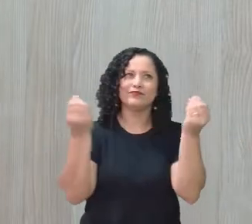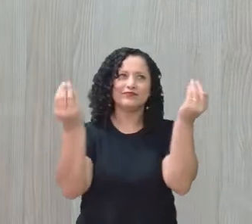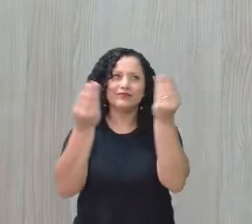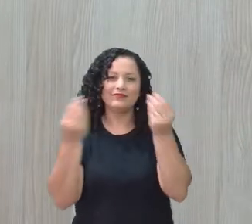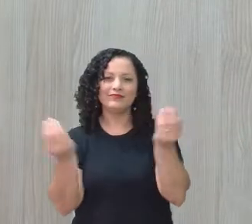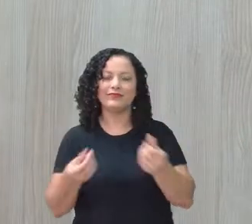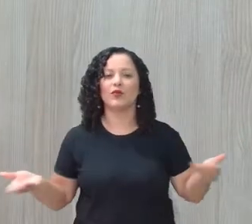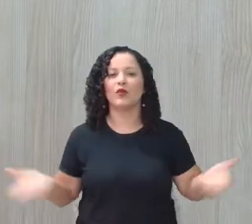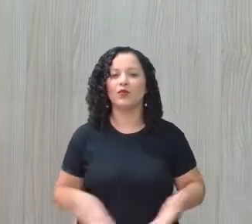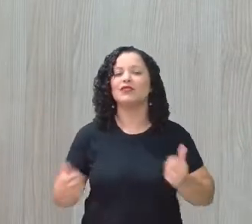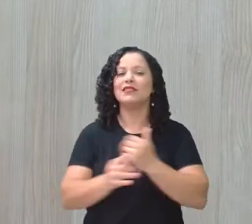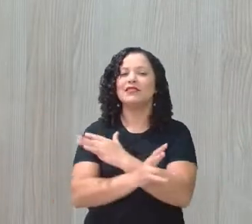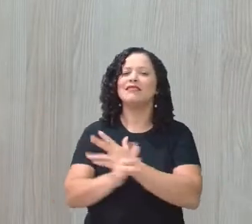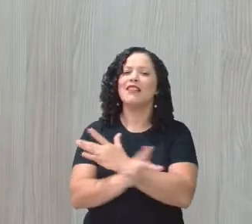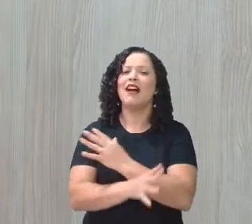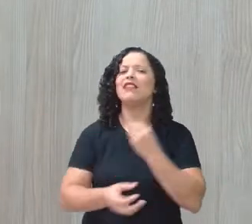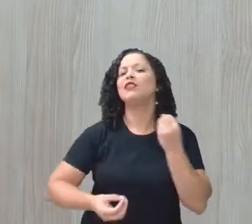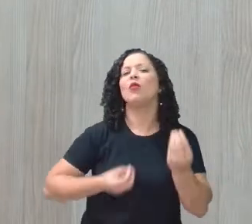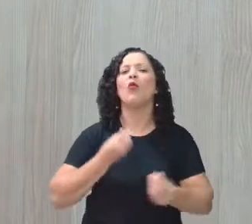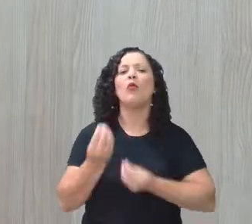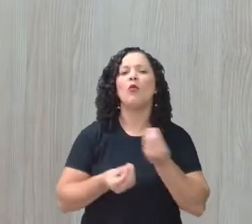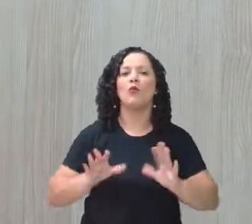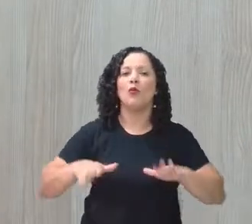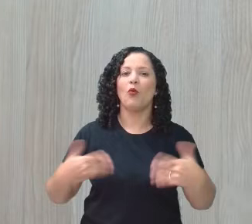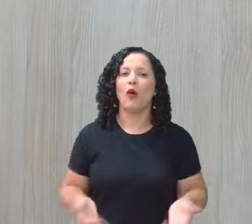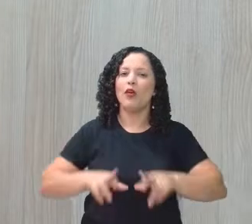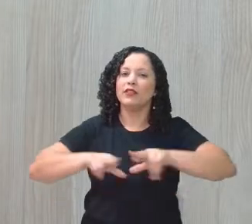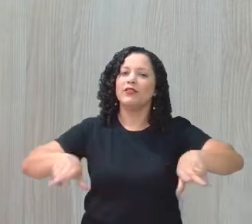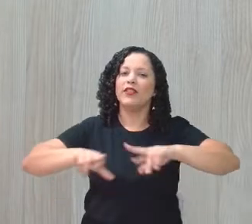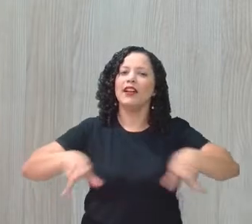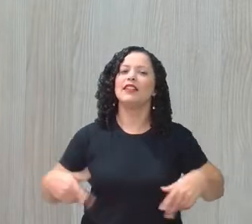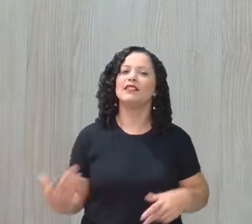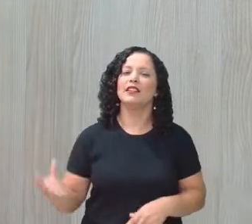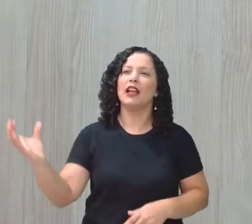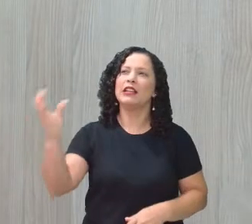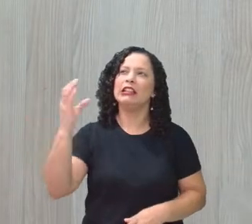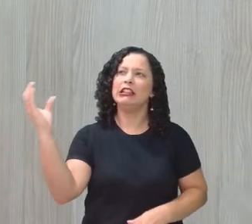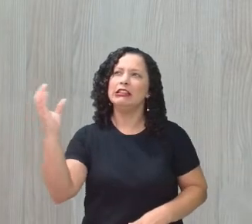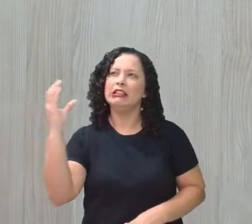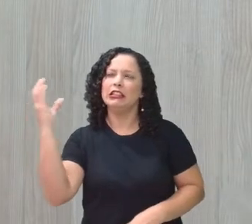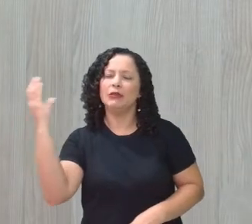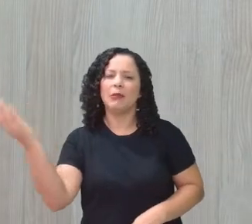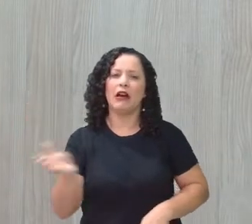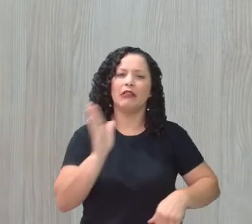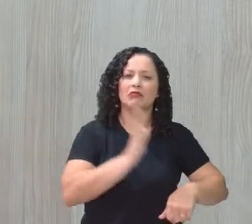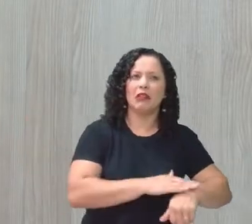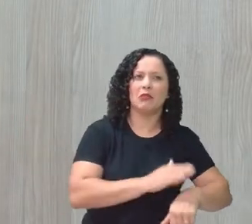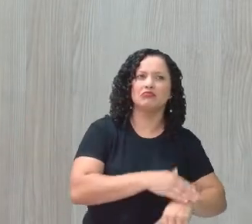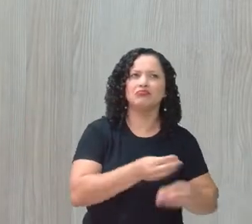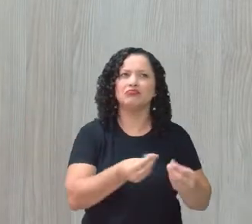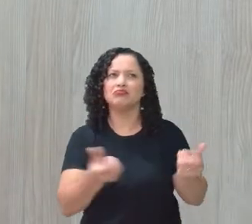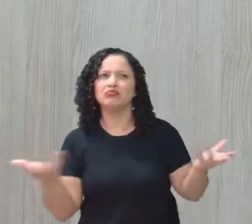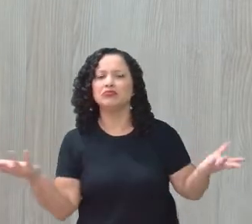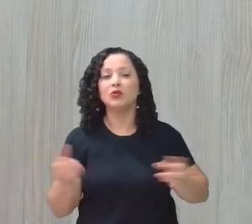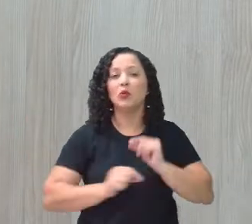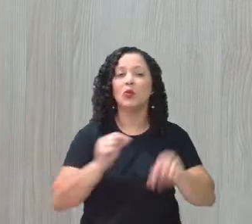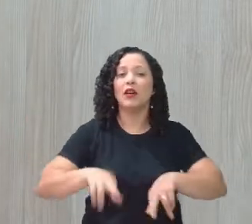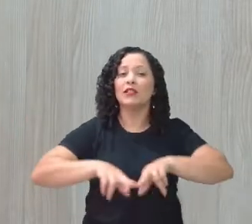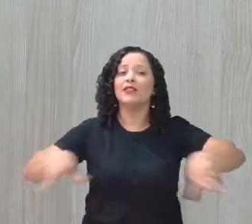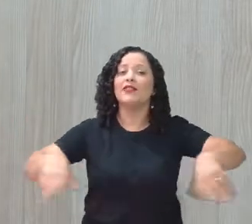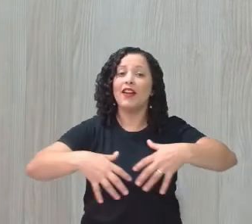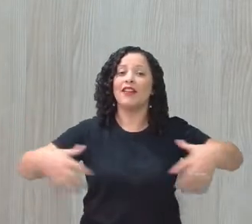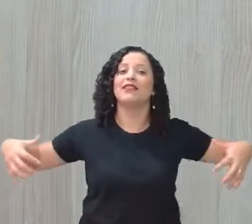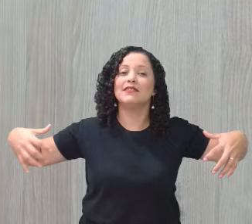para perceber o tempo, né? Qual é a diferença entre clima e tempo? Será que vocês sabem? Será que eles sabem? Vamos falar sobre isso